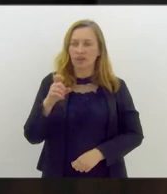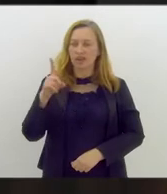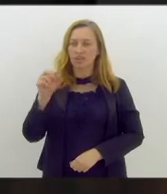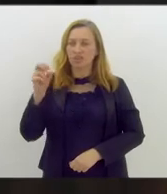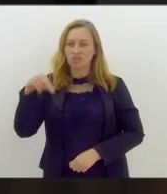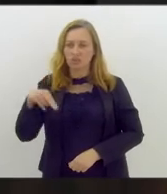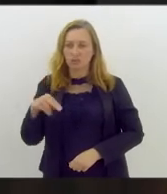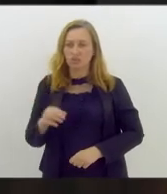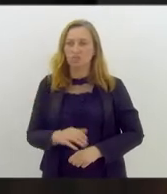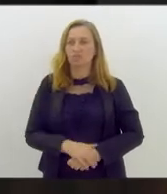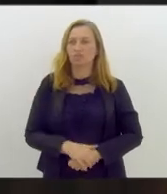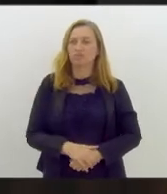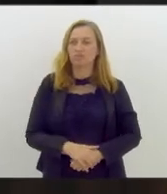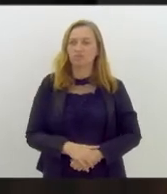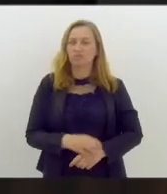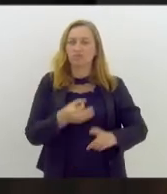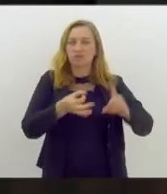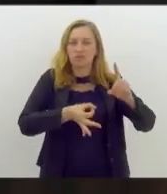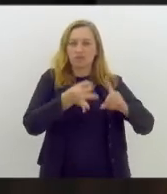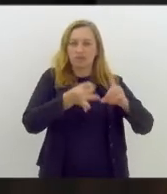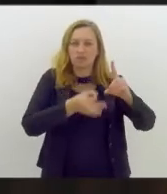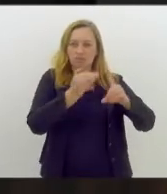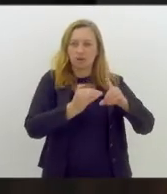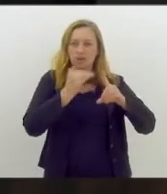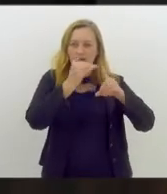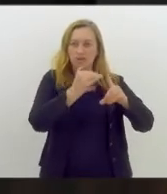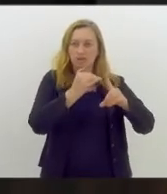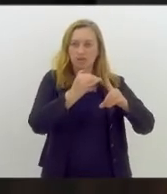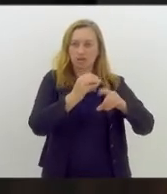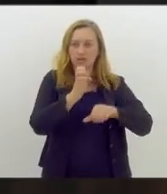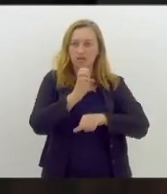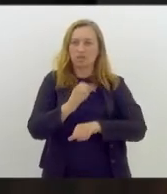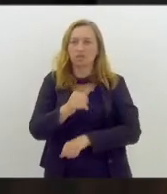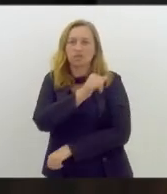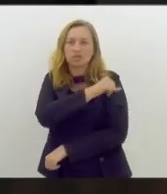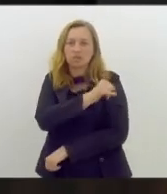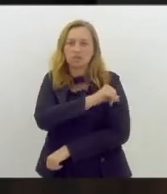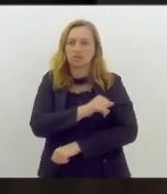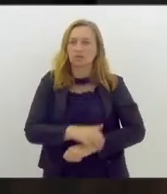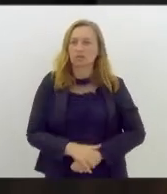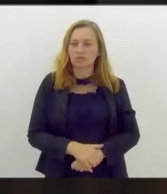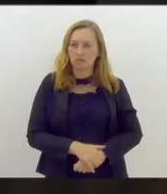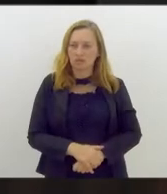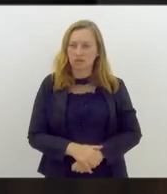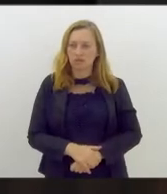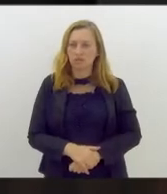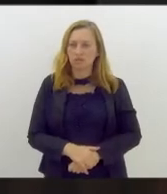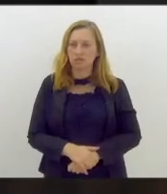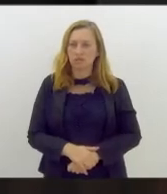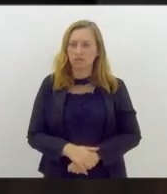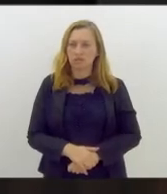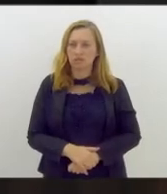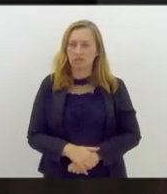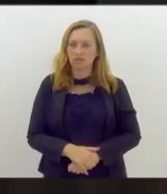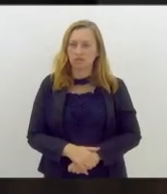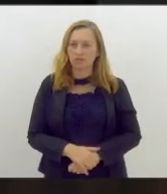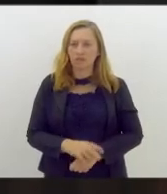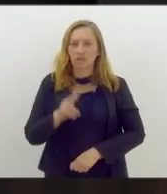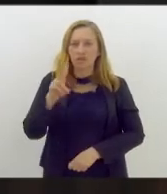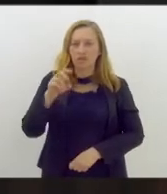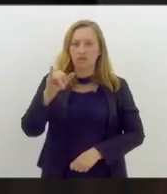Aguiar de Vasconcelo, desembargador do Tribunal de Justiça do Rio de Janeiro, e do excelentíssimo senhor